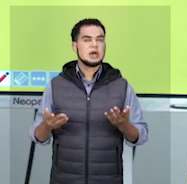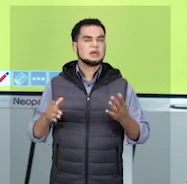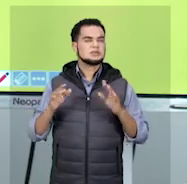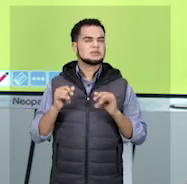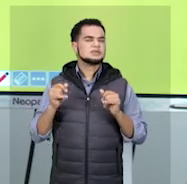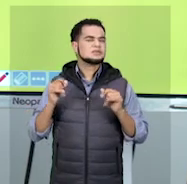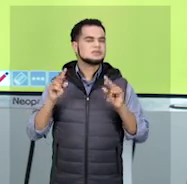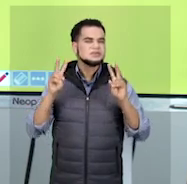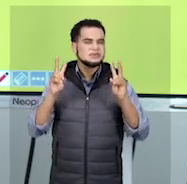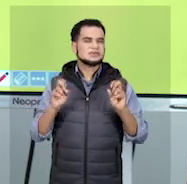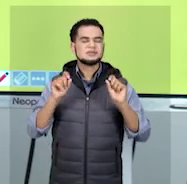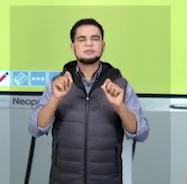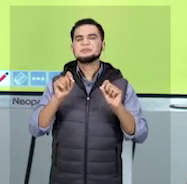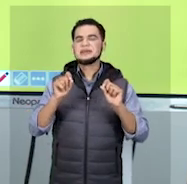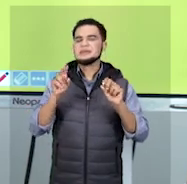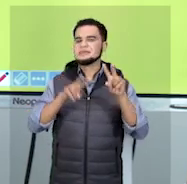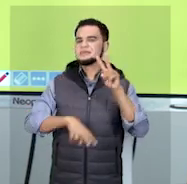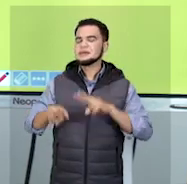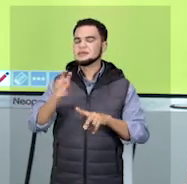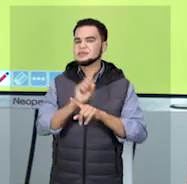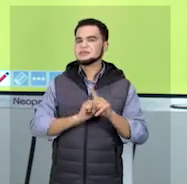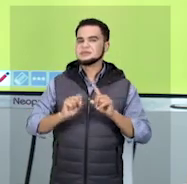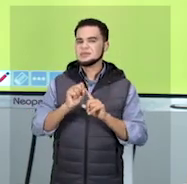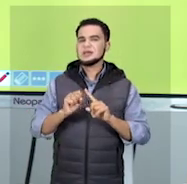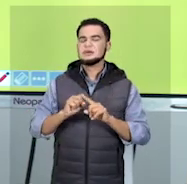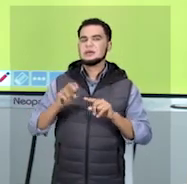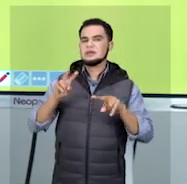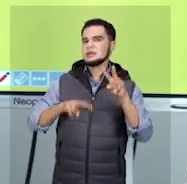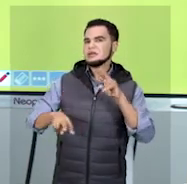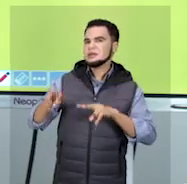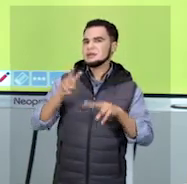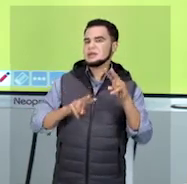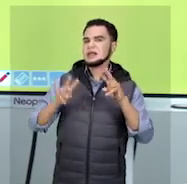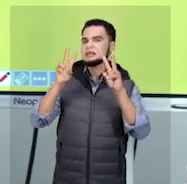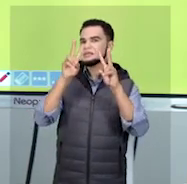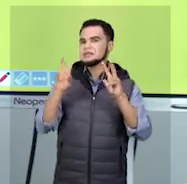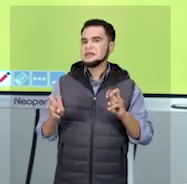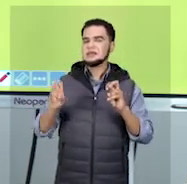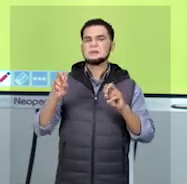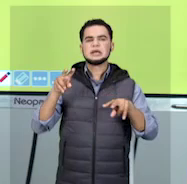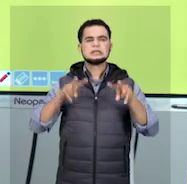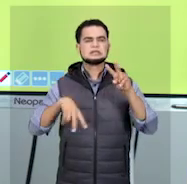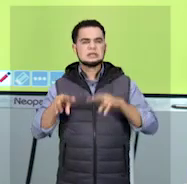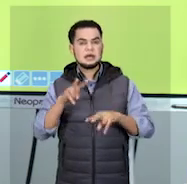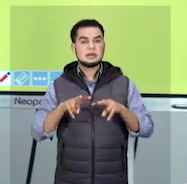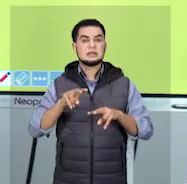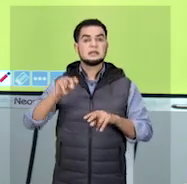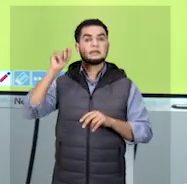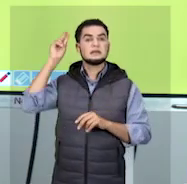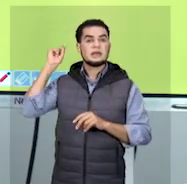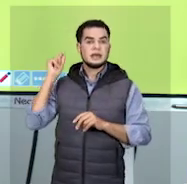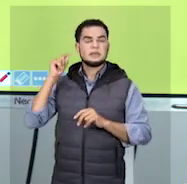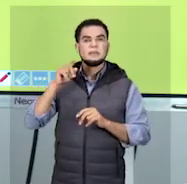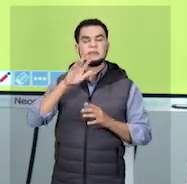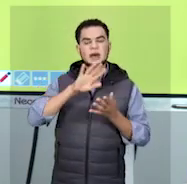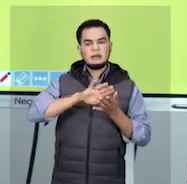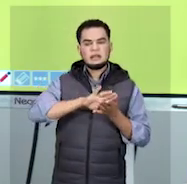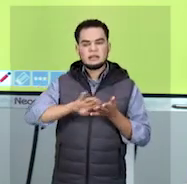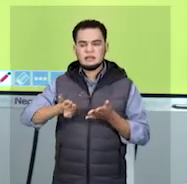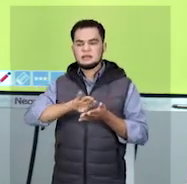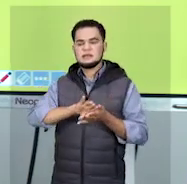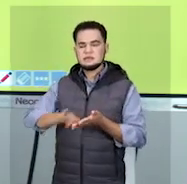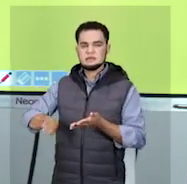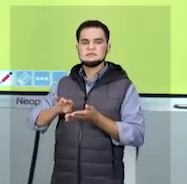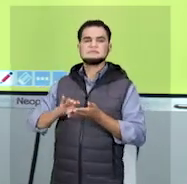o naturalismo evidenciava temas e personagens que, na época, eram marginalizados e